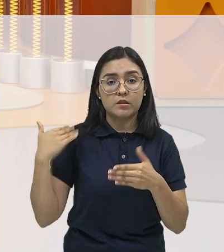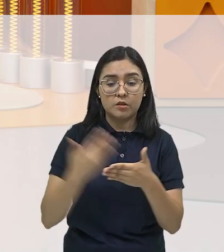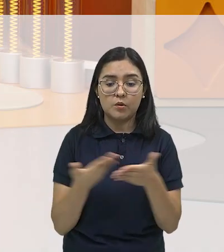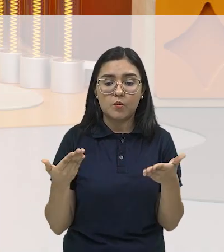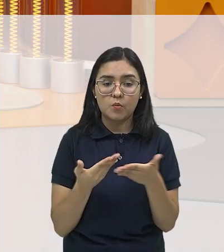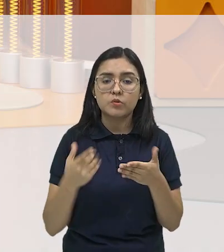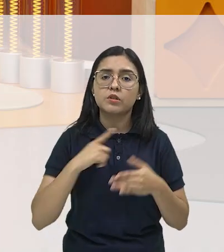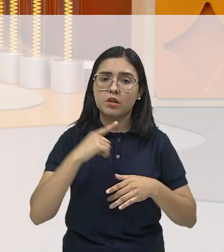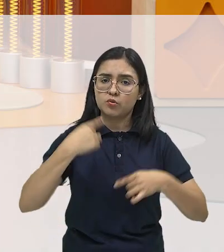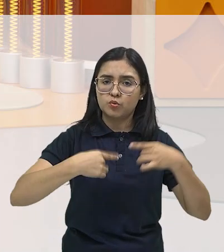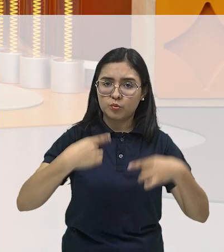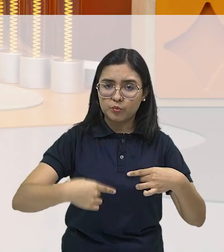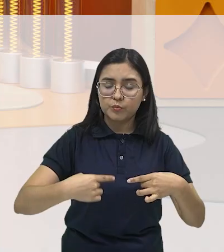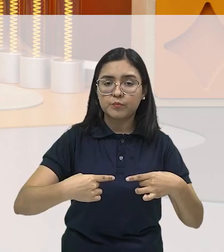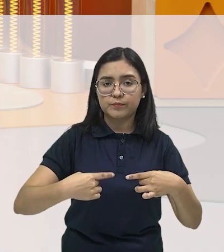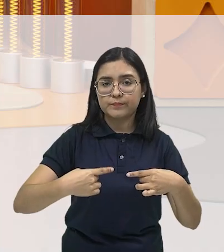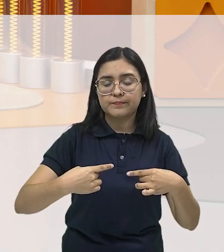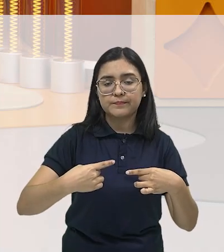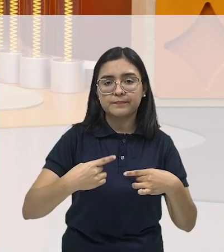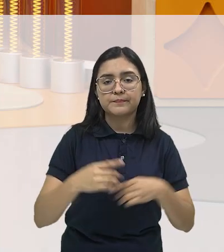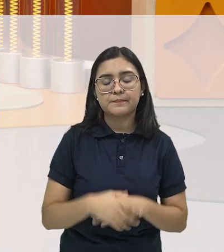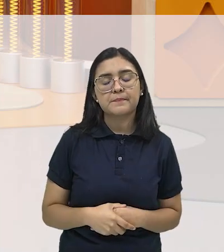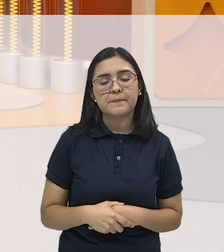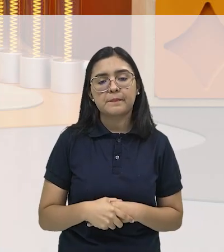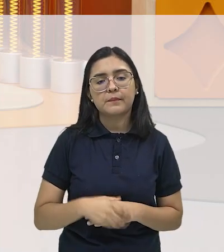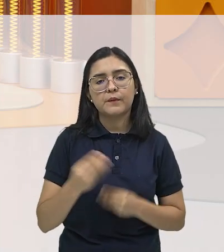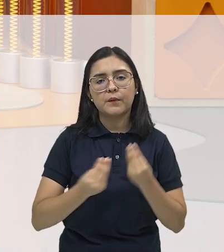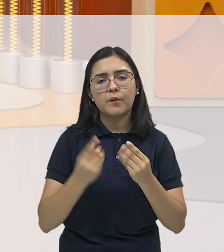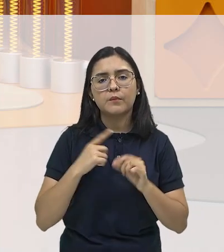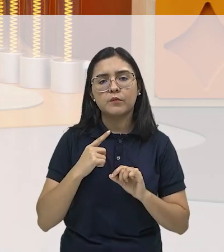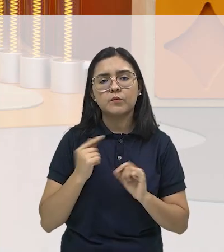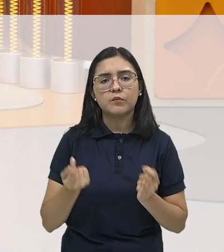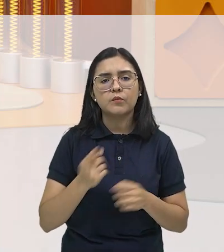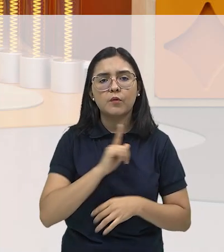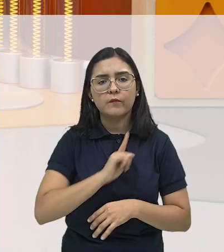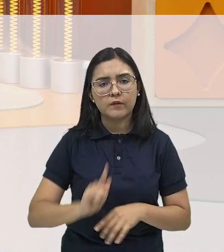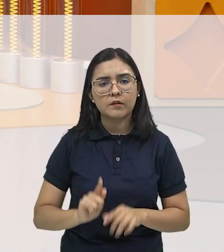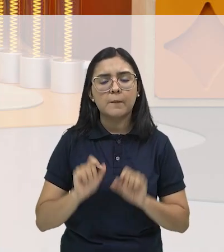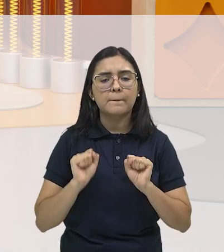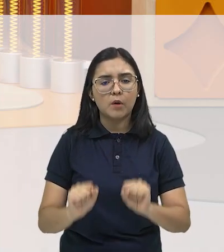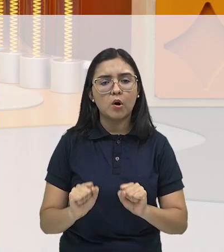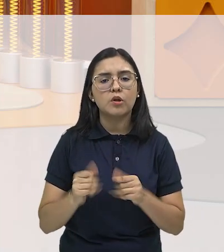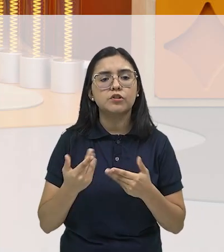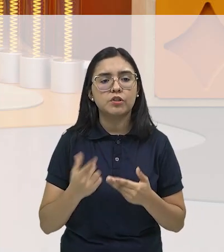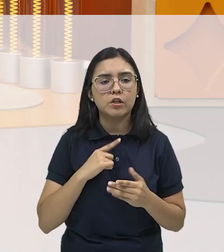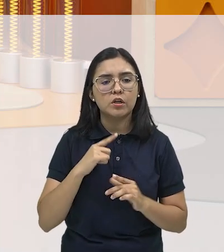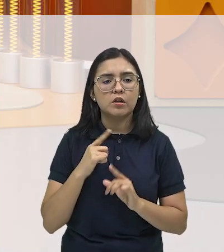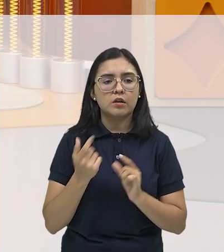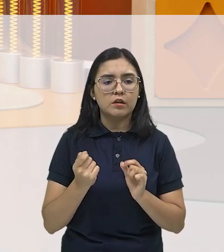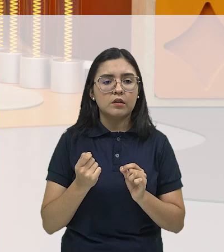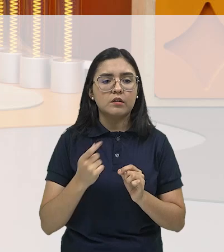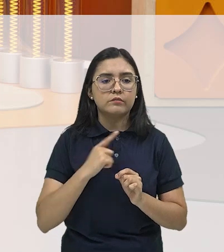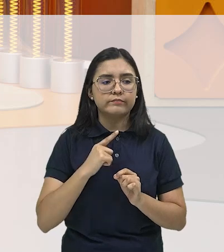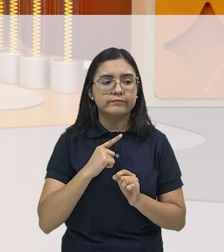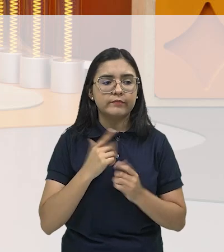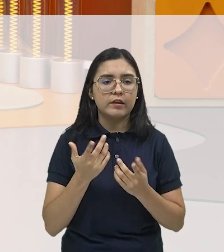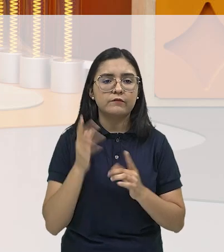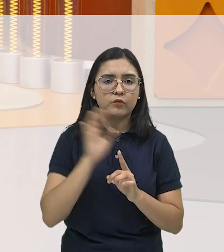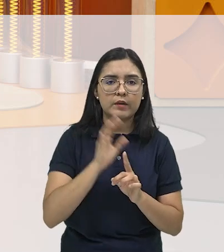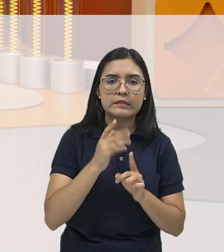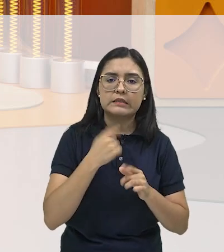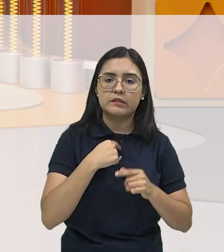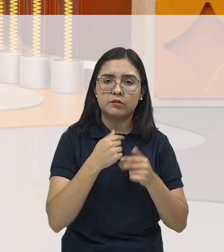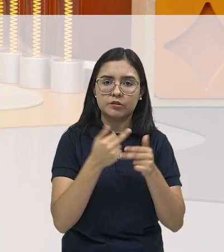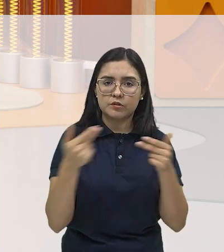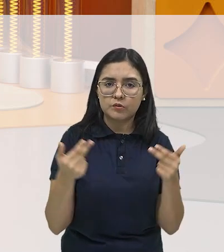hoje é discutido, tá? Até que ponto o Estado pode interferir nas questões econômicas, né?